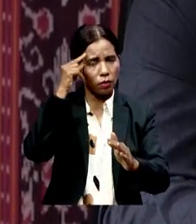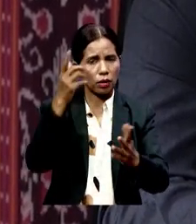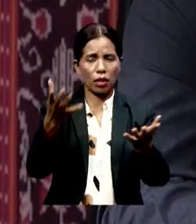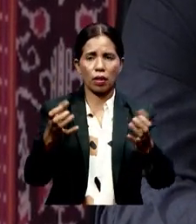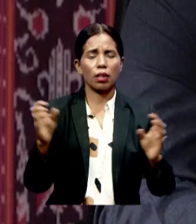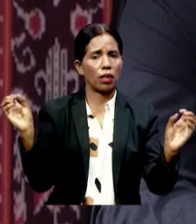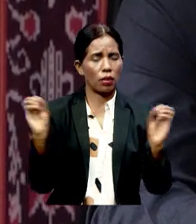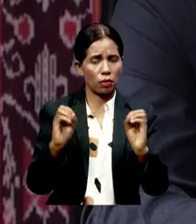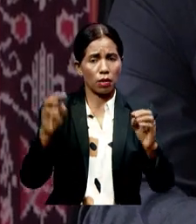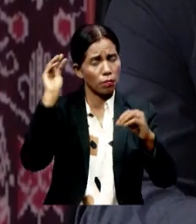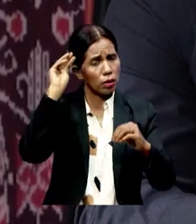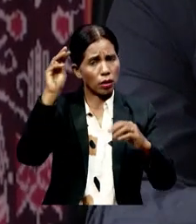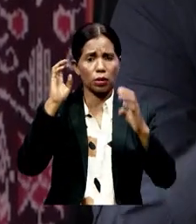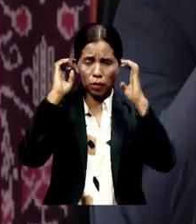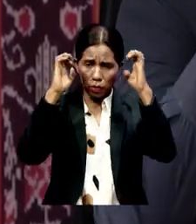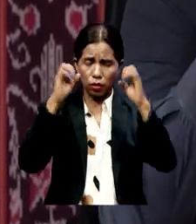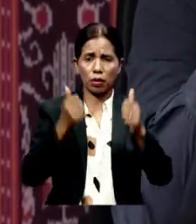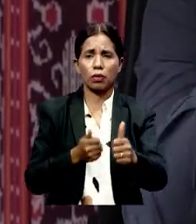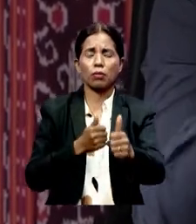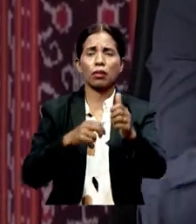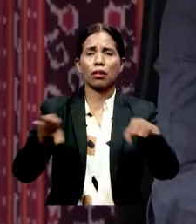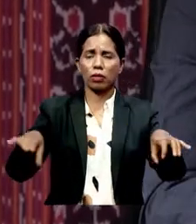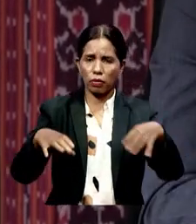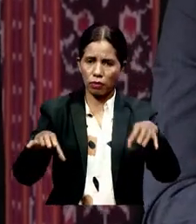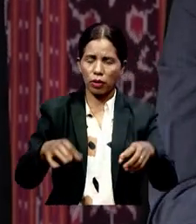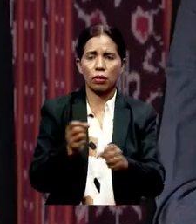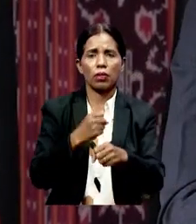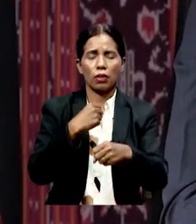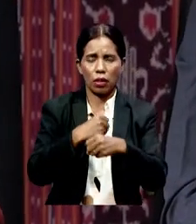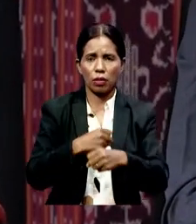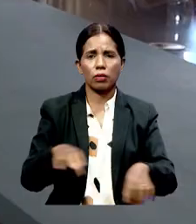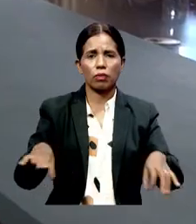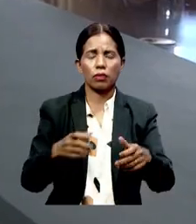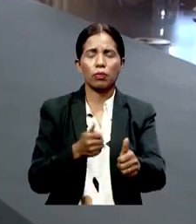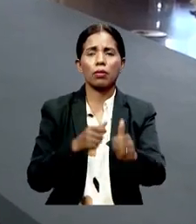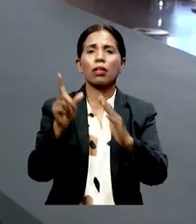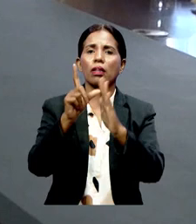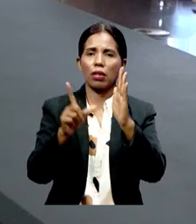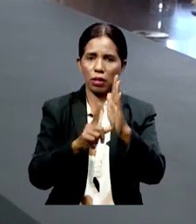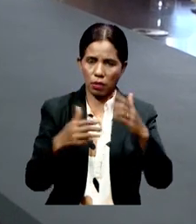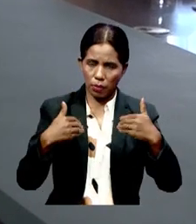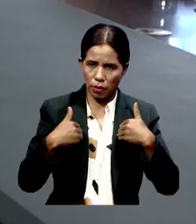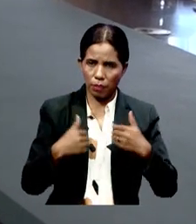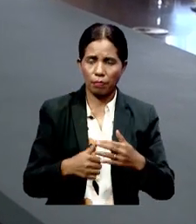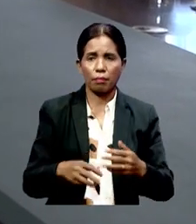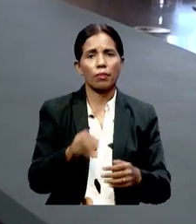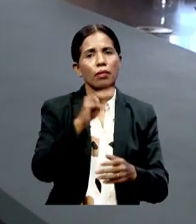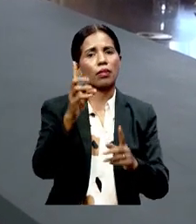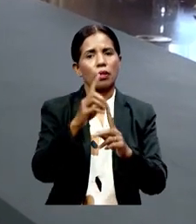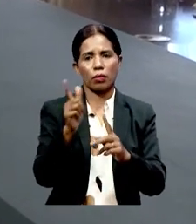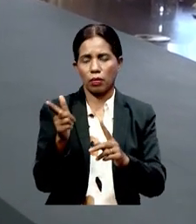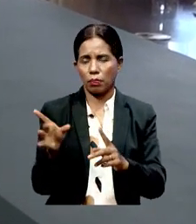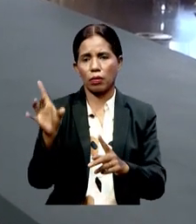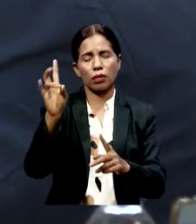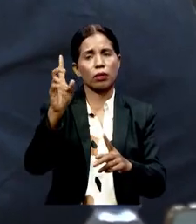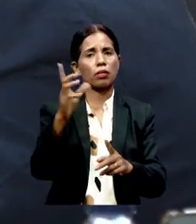klakoi, Ministério da Educação tem que cumprir ne canar halau serviço tuir lei nebe magia. E a segunda loron ronulo recinhito foi na